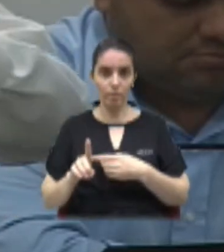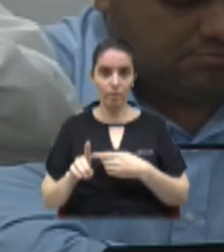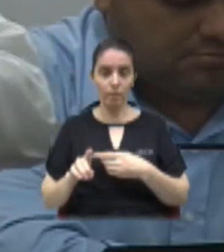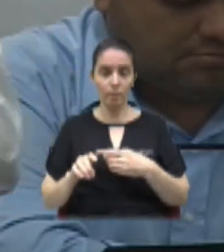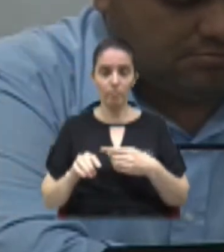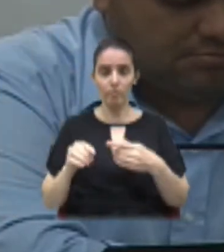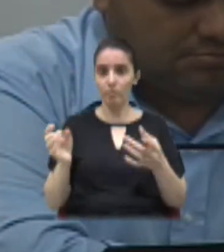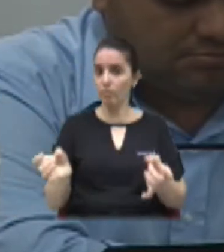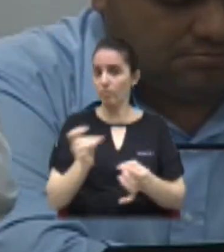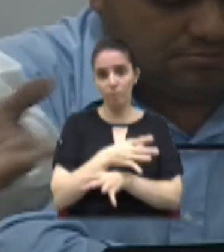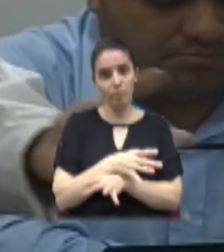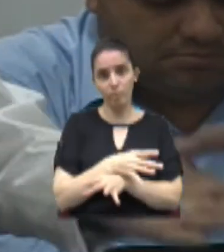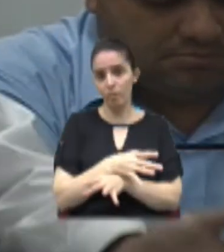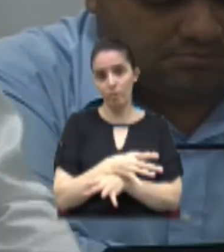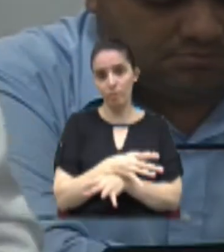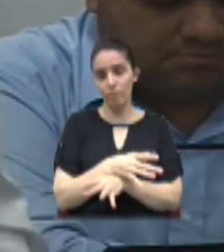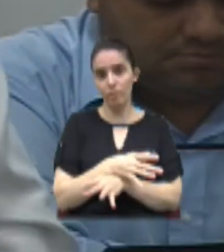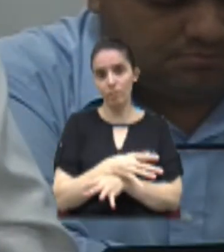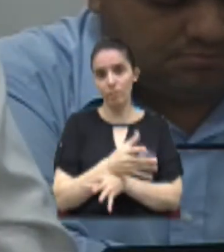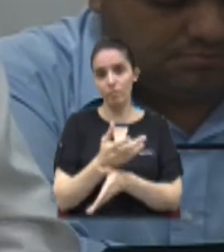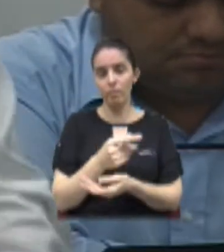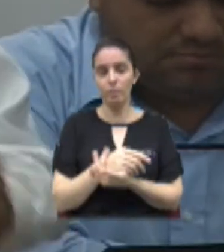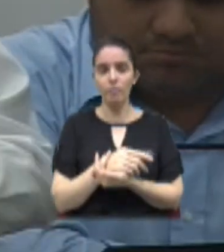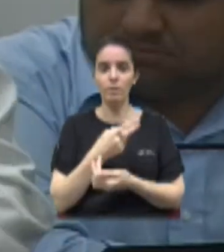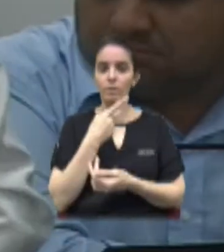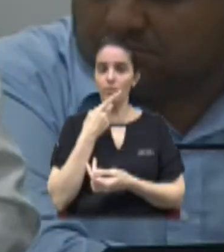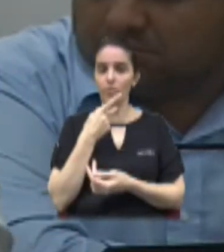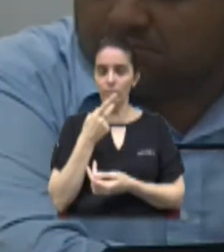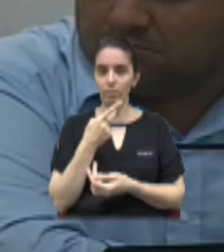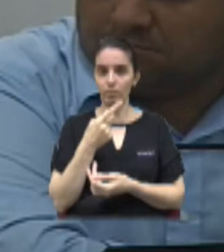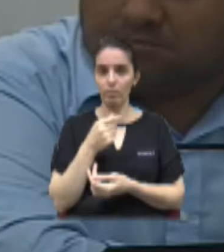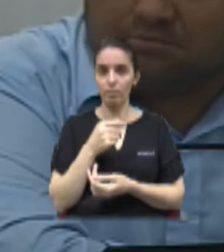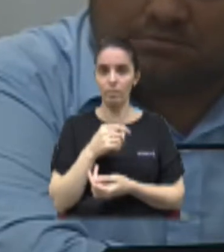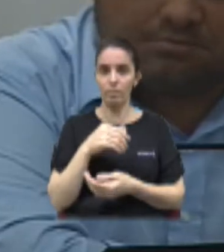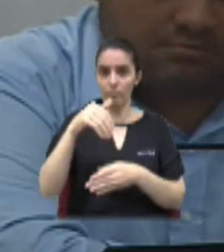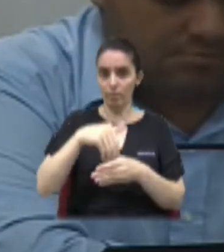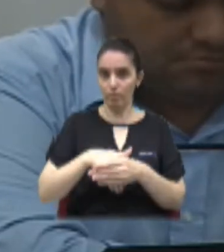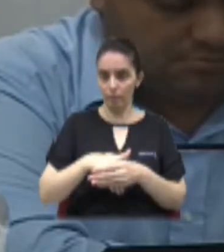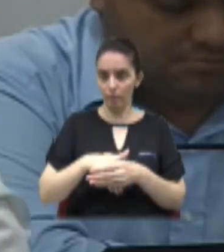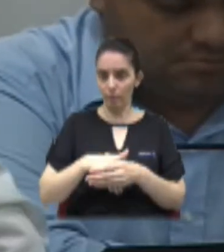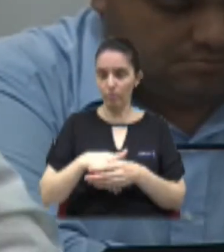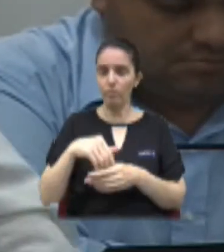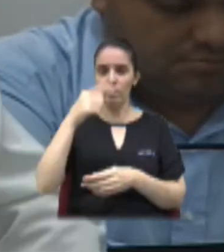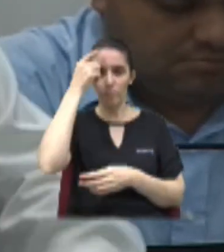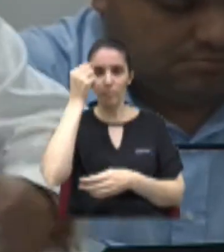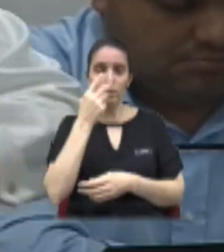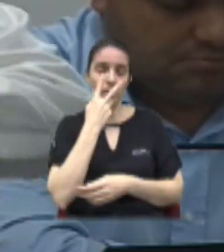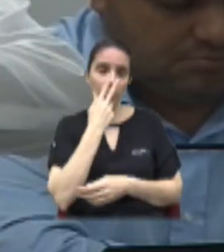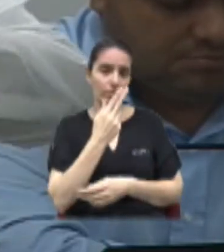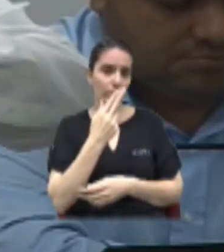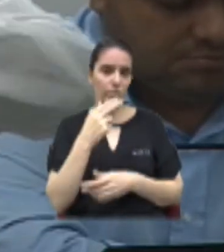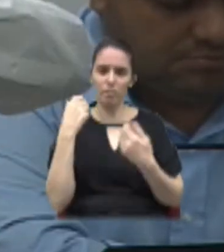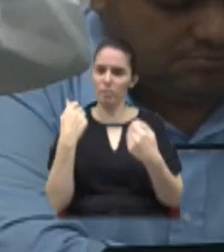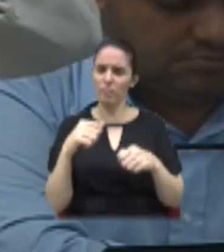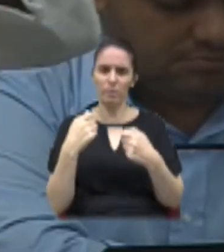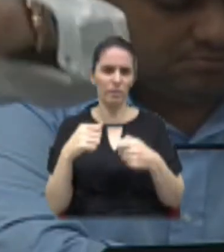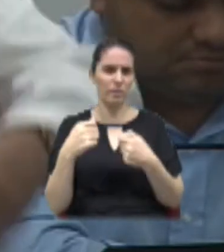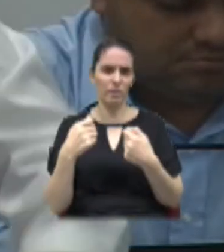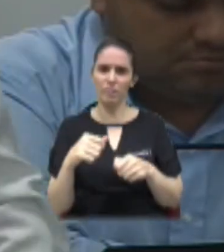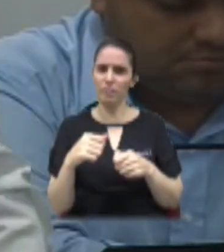folha de pagamento e outras porcentagens para gastos com zeladoria e etc. Pois bem,